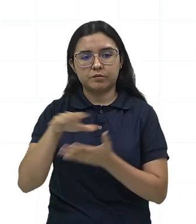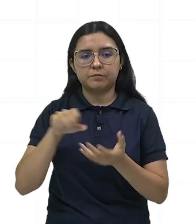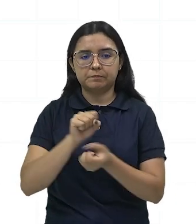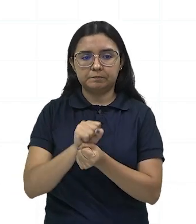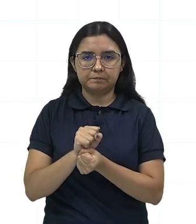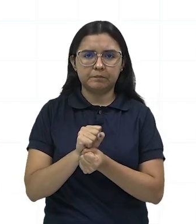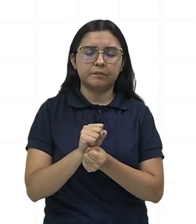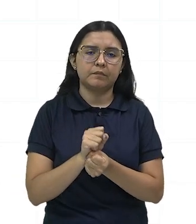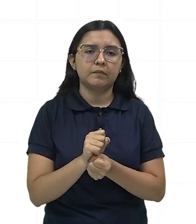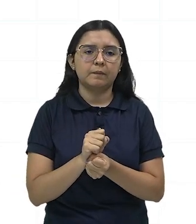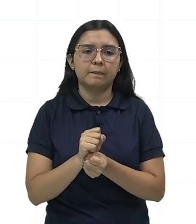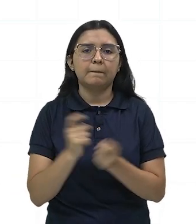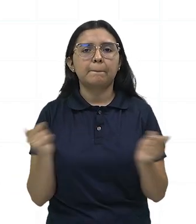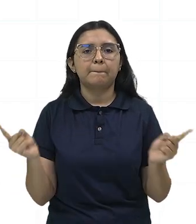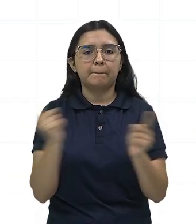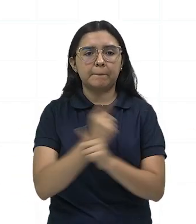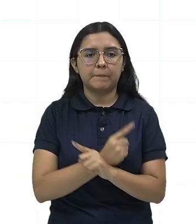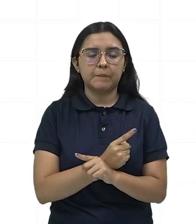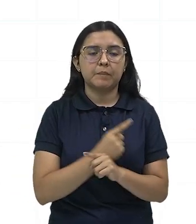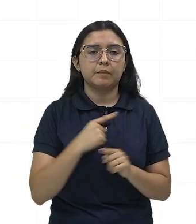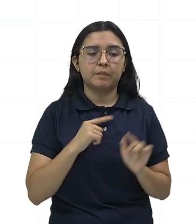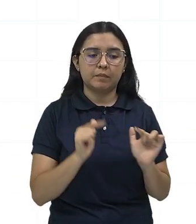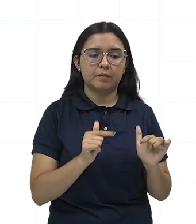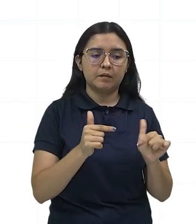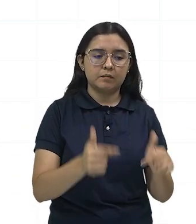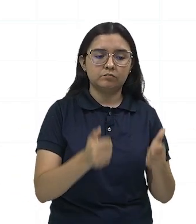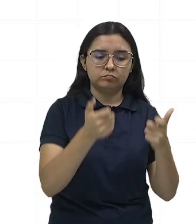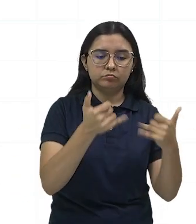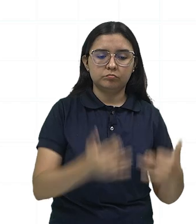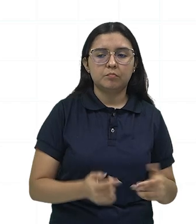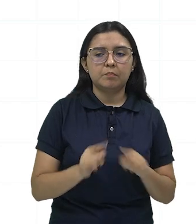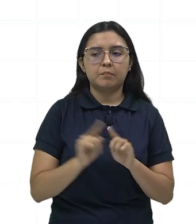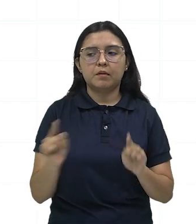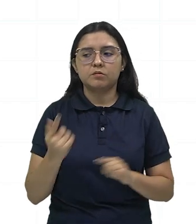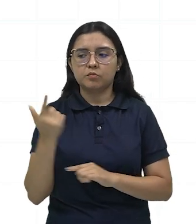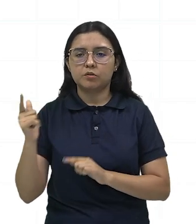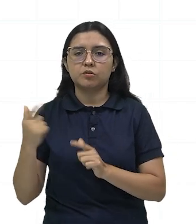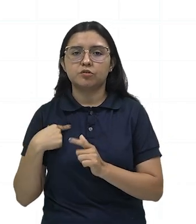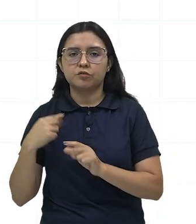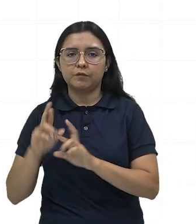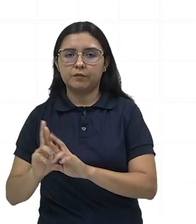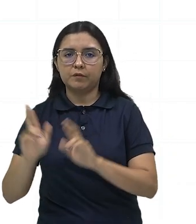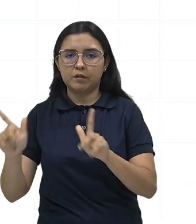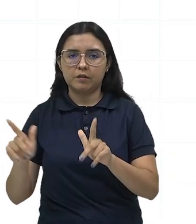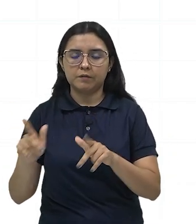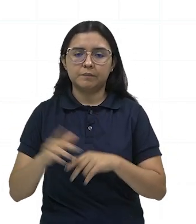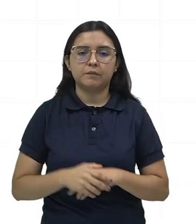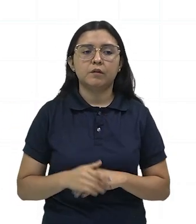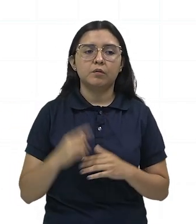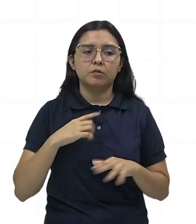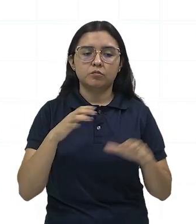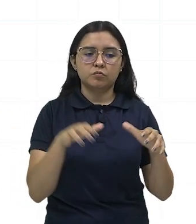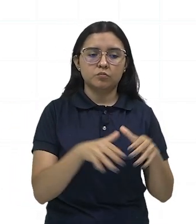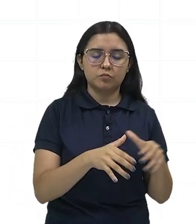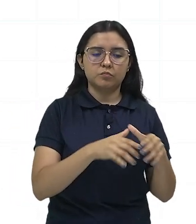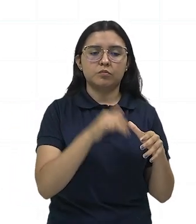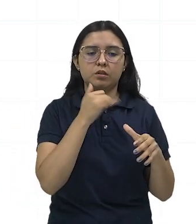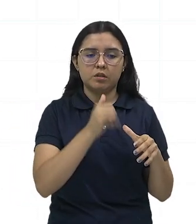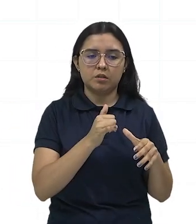fazendo um contraste, dizendo que algo é assim e outra coisa é de outro jeito. Enquanto uns desperdiçam